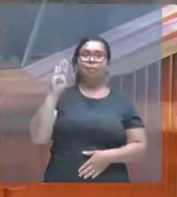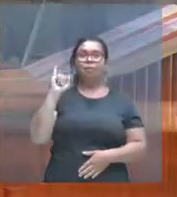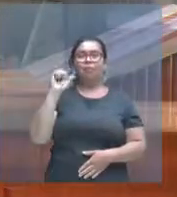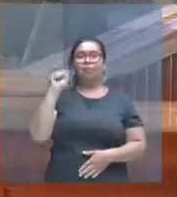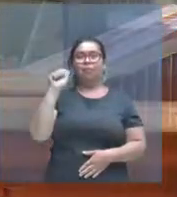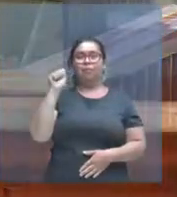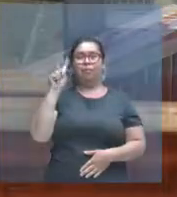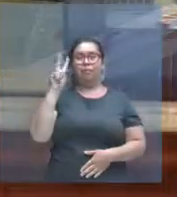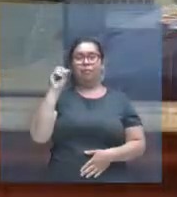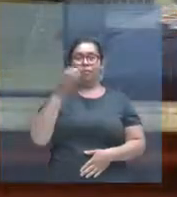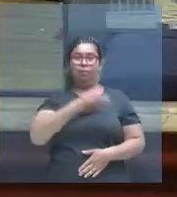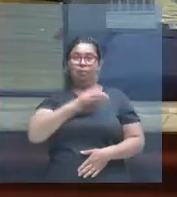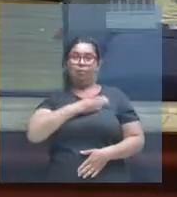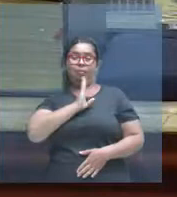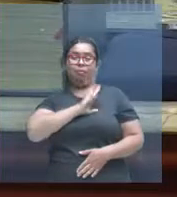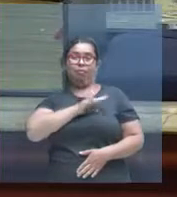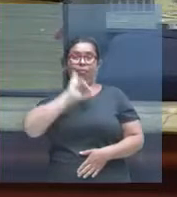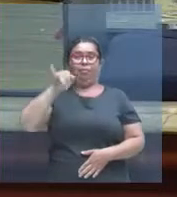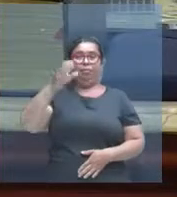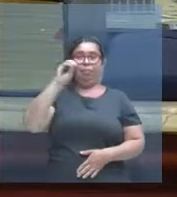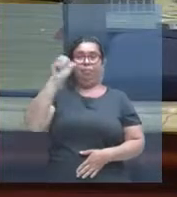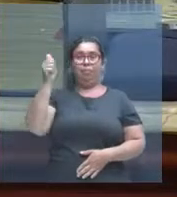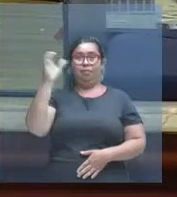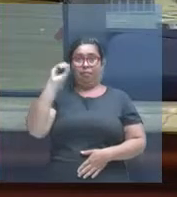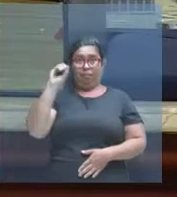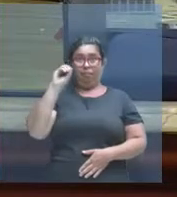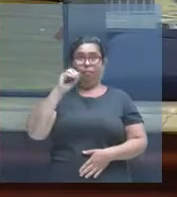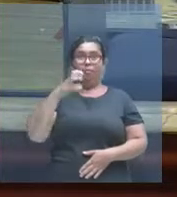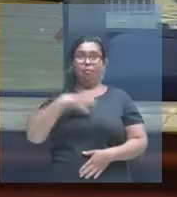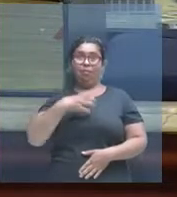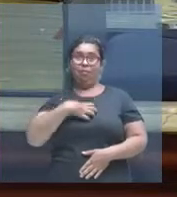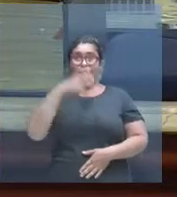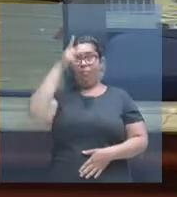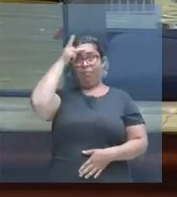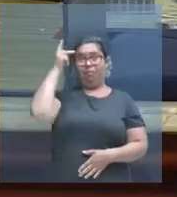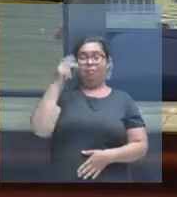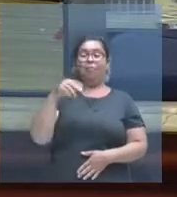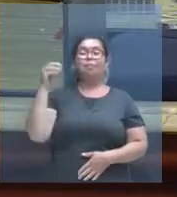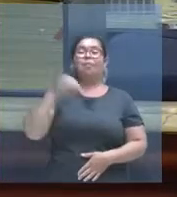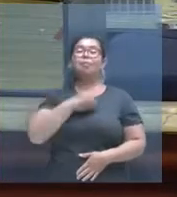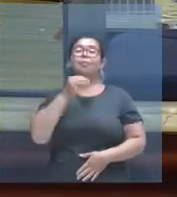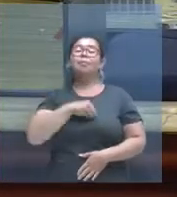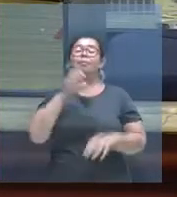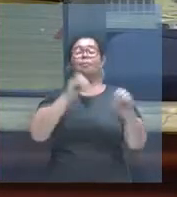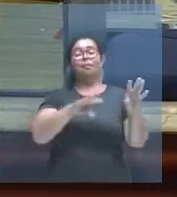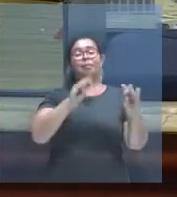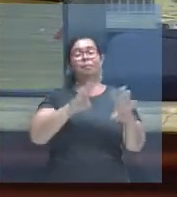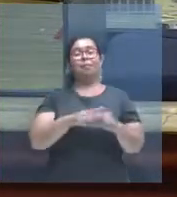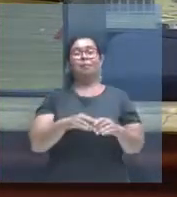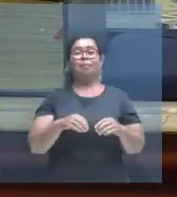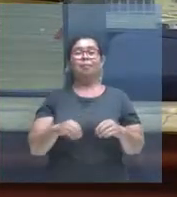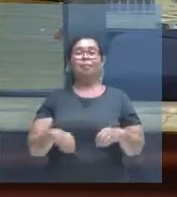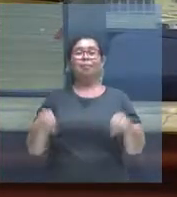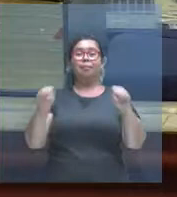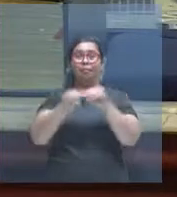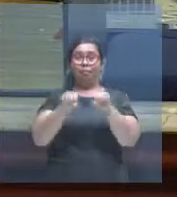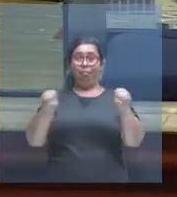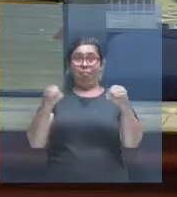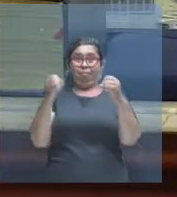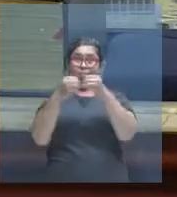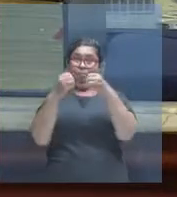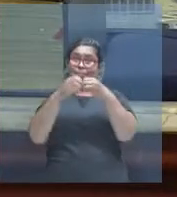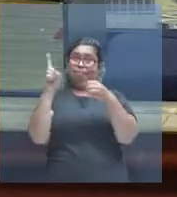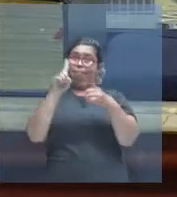João Baiano. A vida nos tem ensinado que o mérito não vem por acaso. As pessoas podem até receber um dom